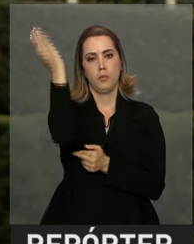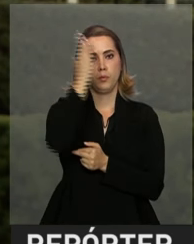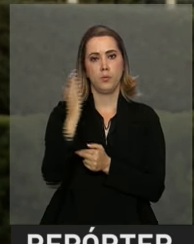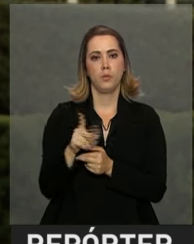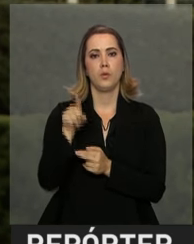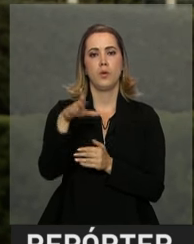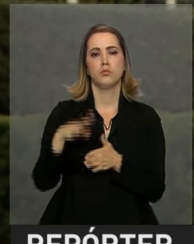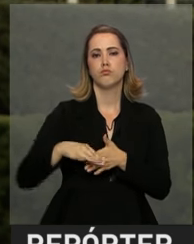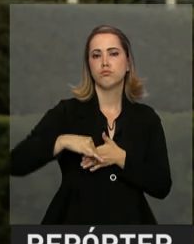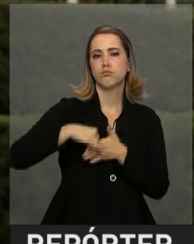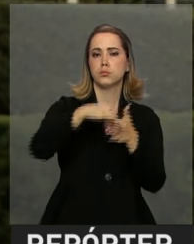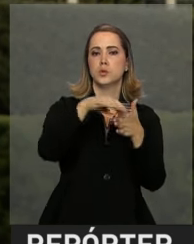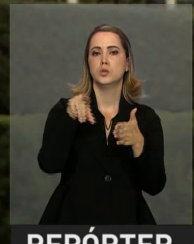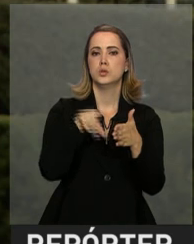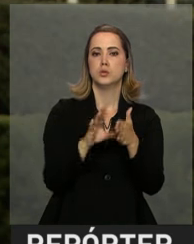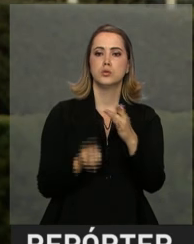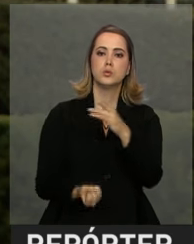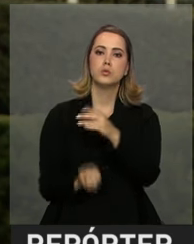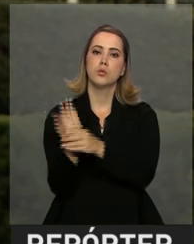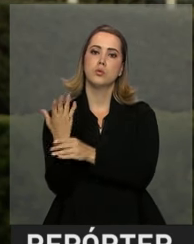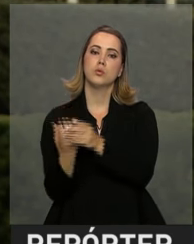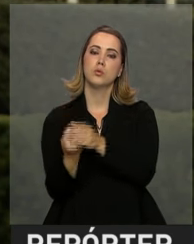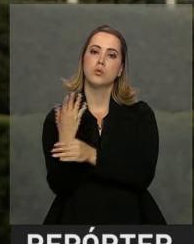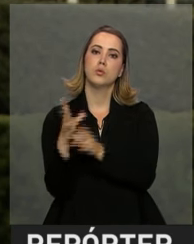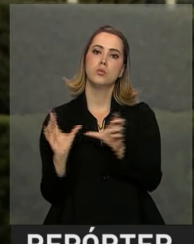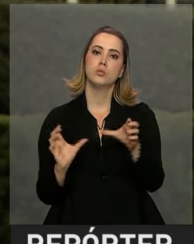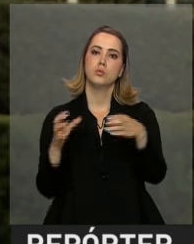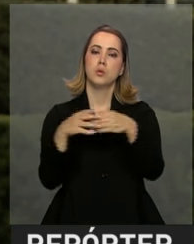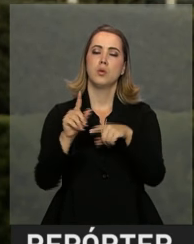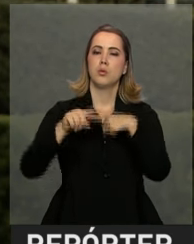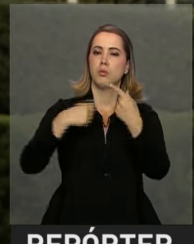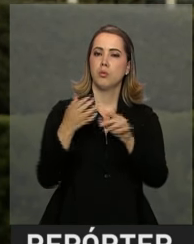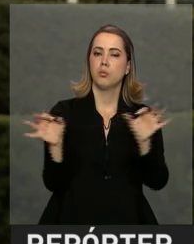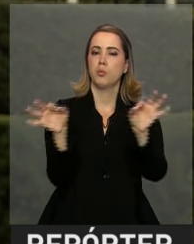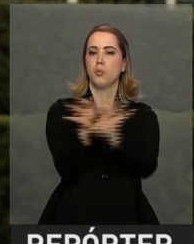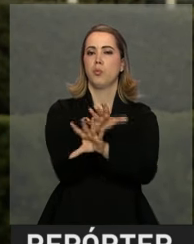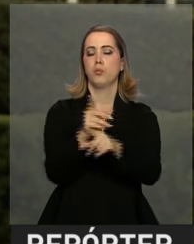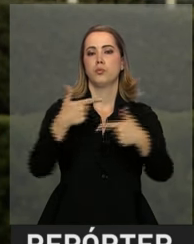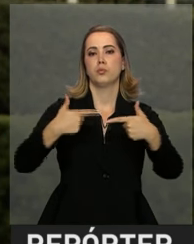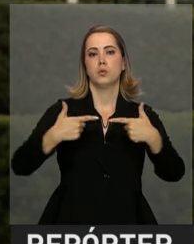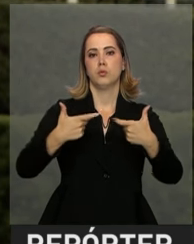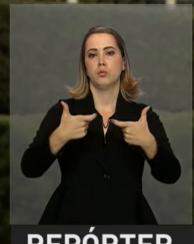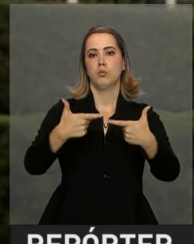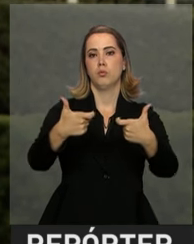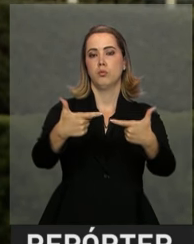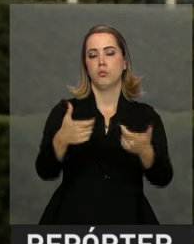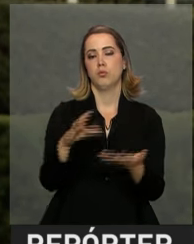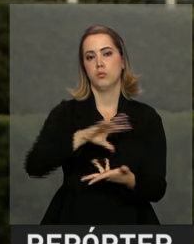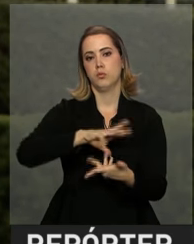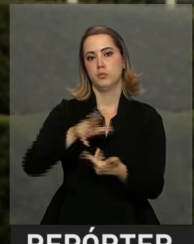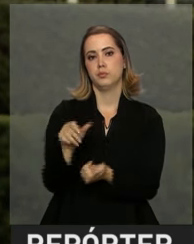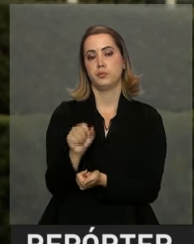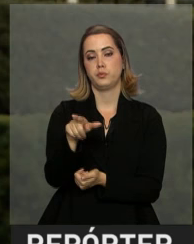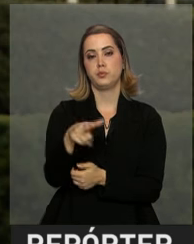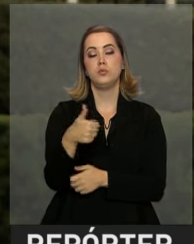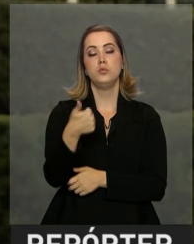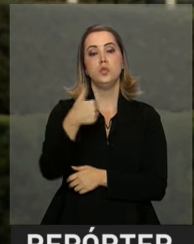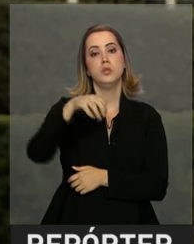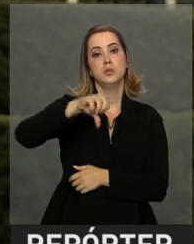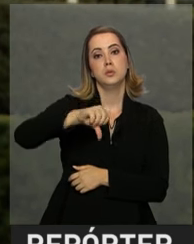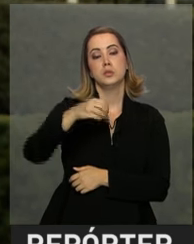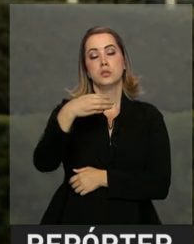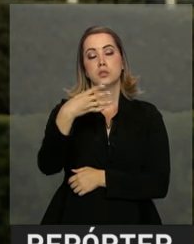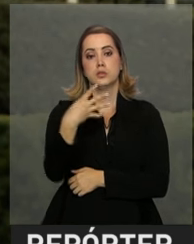é um dos membros fundadores da organização depois da Segunda Guerra Mundial. E desde 1949, um